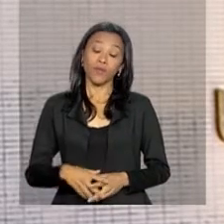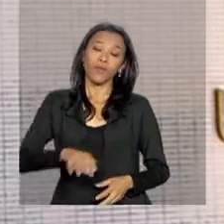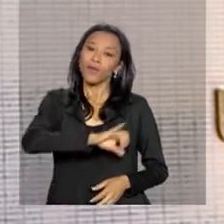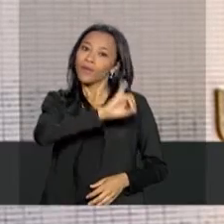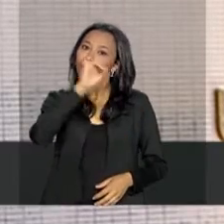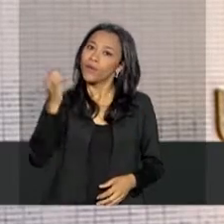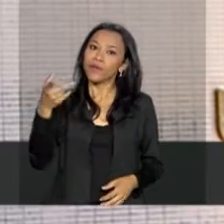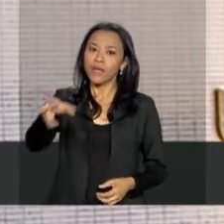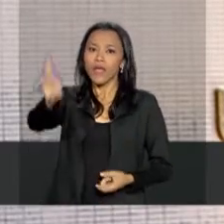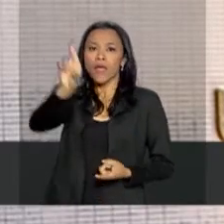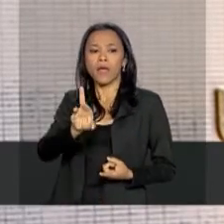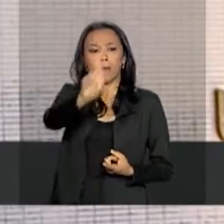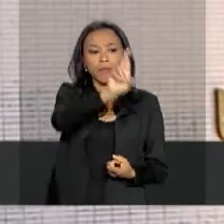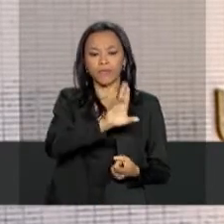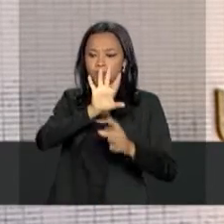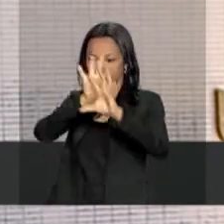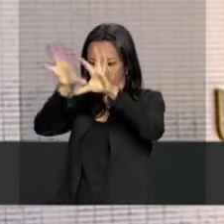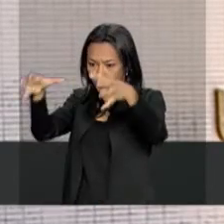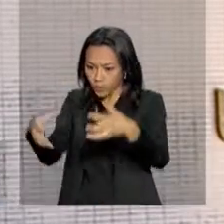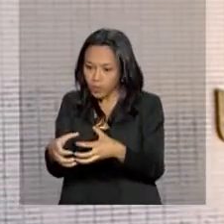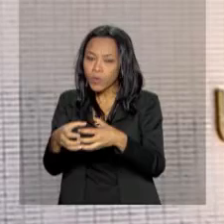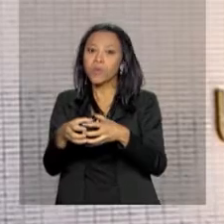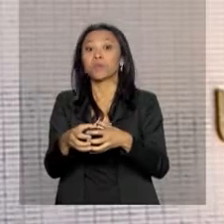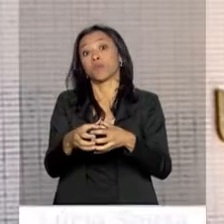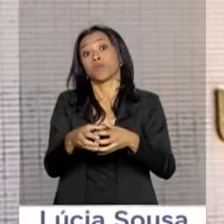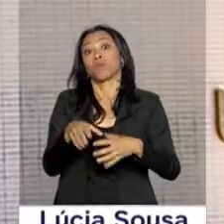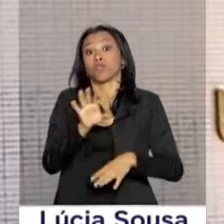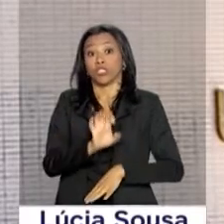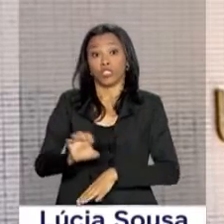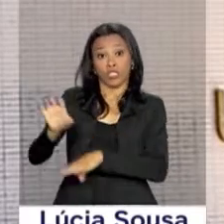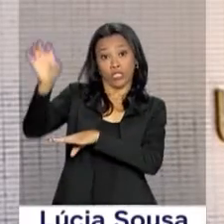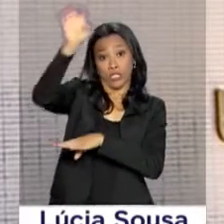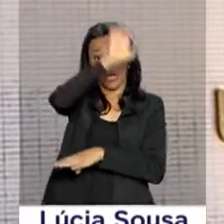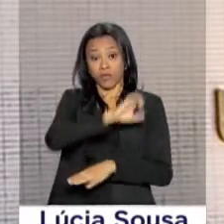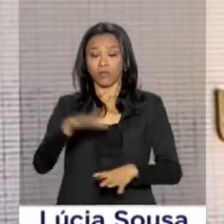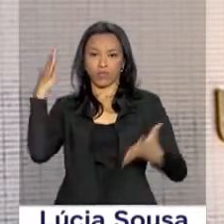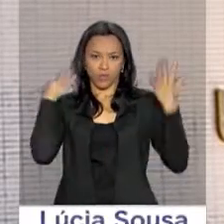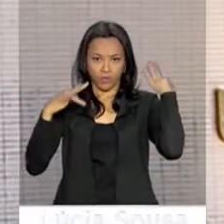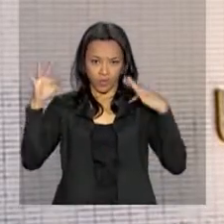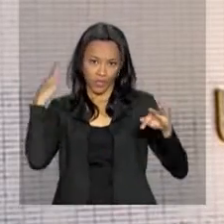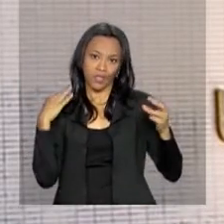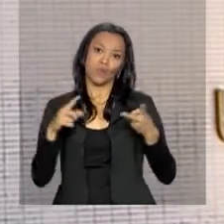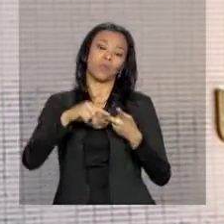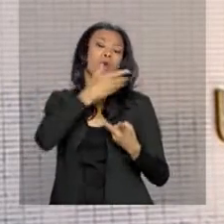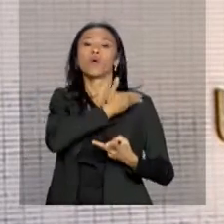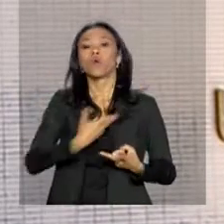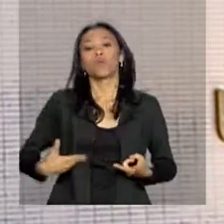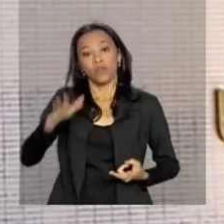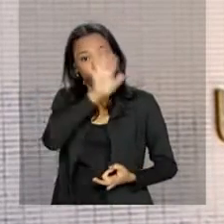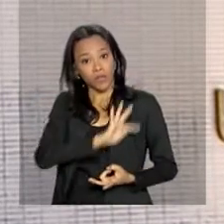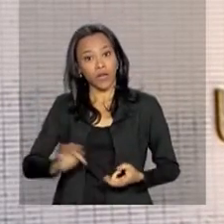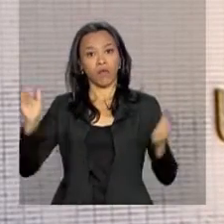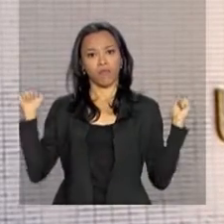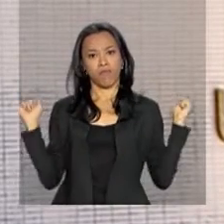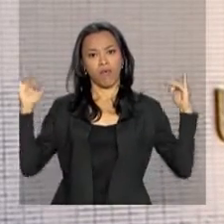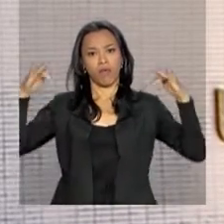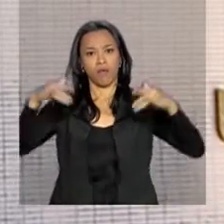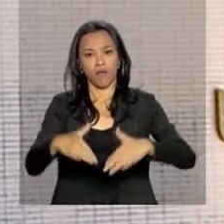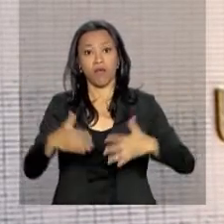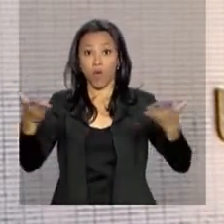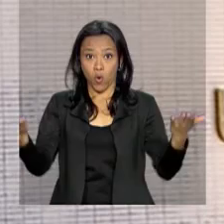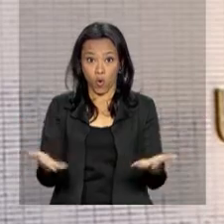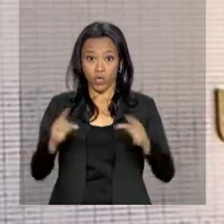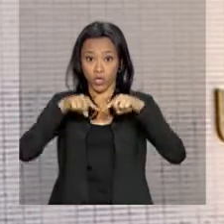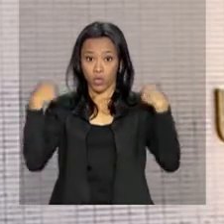Olá, representantes de entidades estaduais de turismo, entidades públicas e governo federal estão reunidos aqui no Ministério